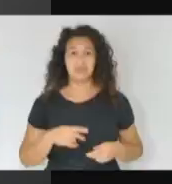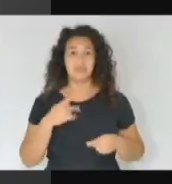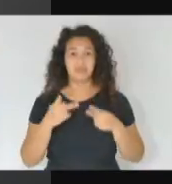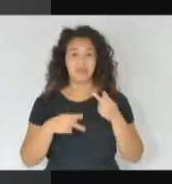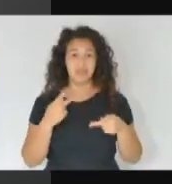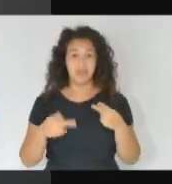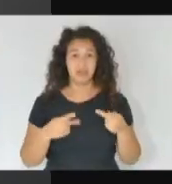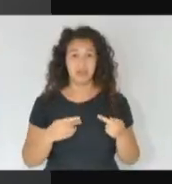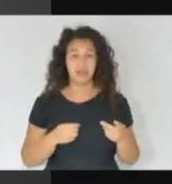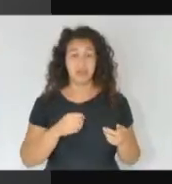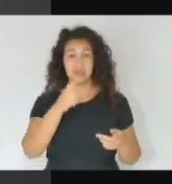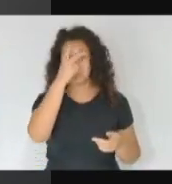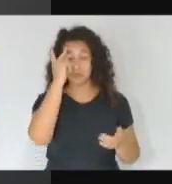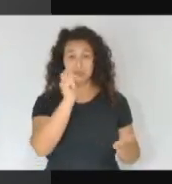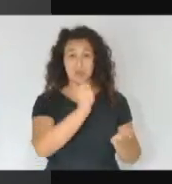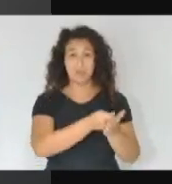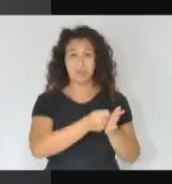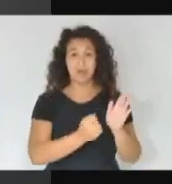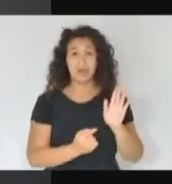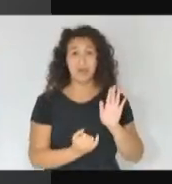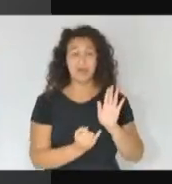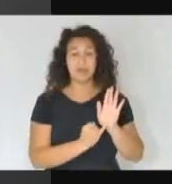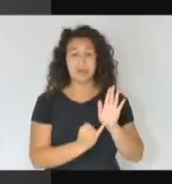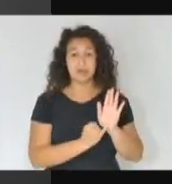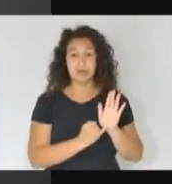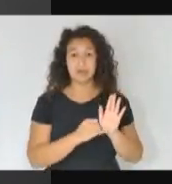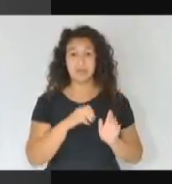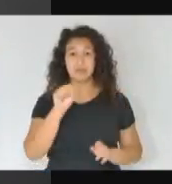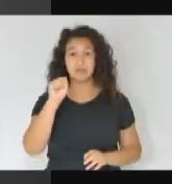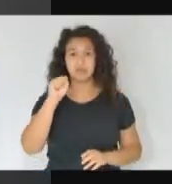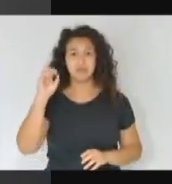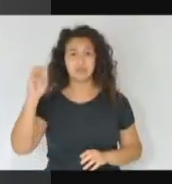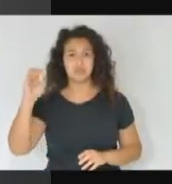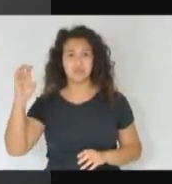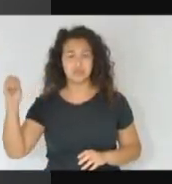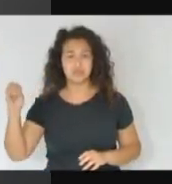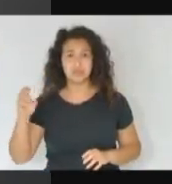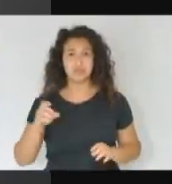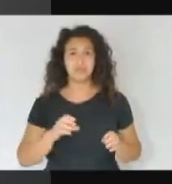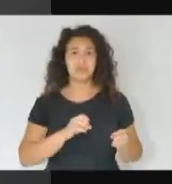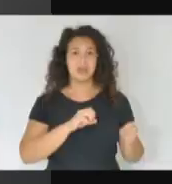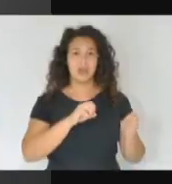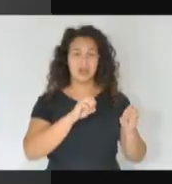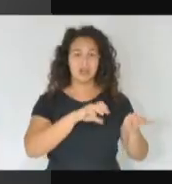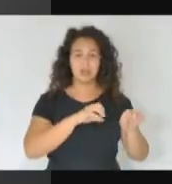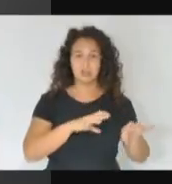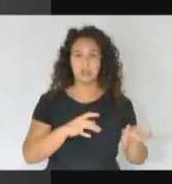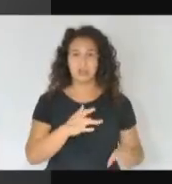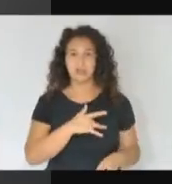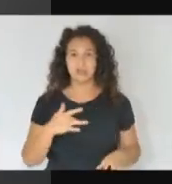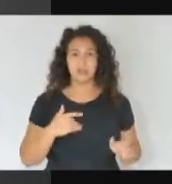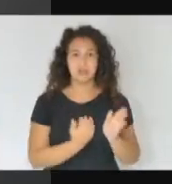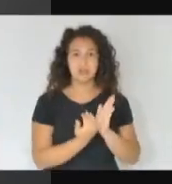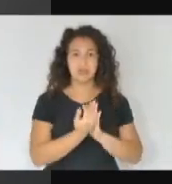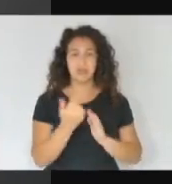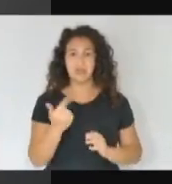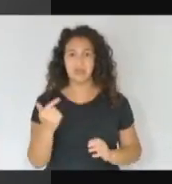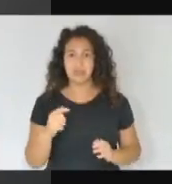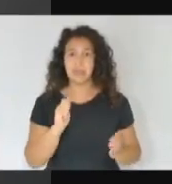que tem, recebe lá um salário de R$800, sem mais educação, sem mais saúde, para pagar a Previdência de 70 mil